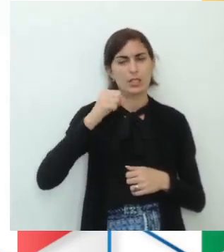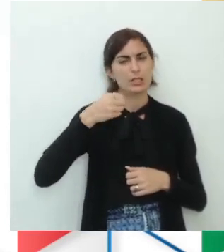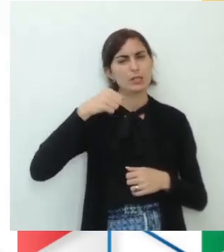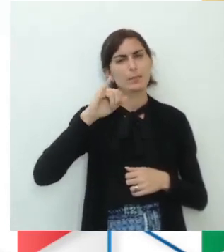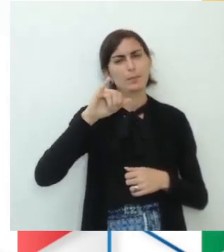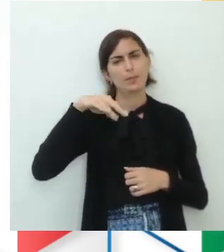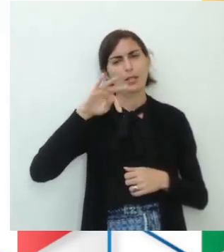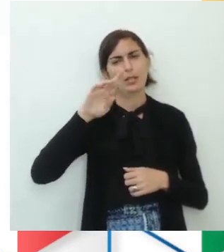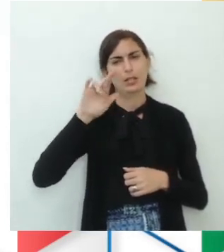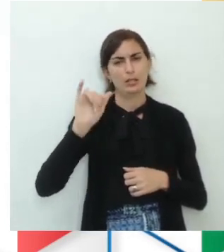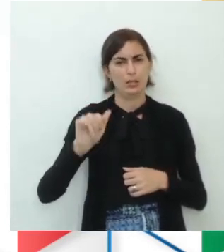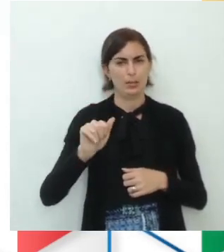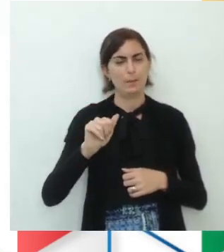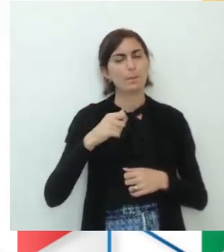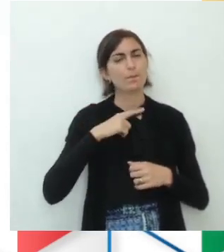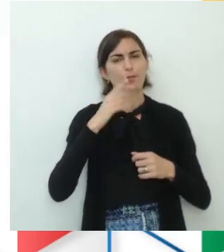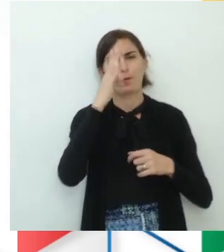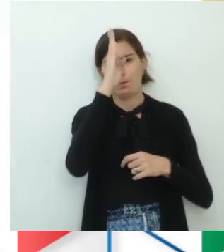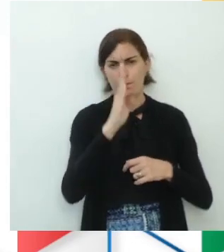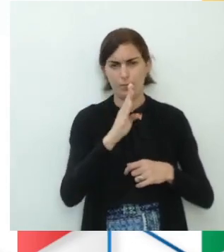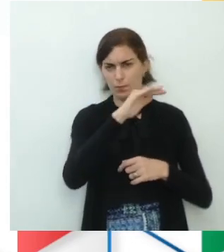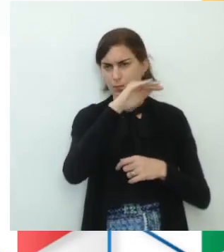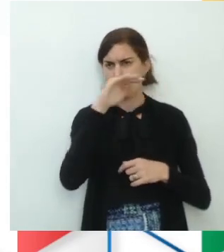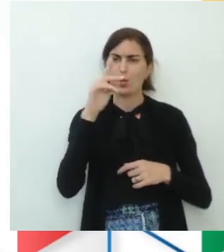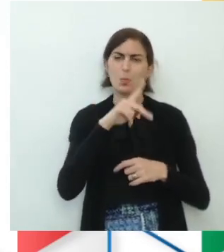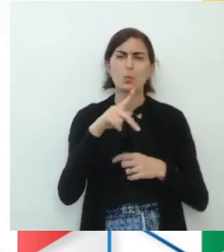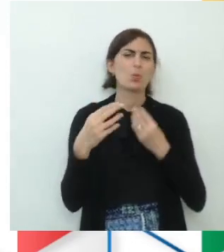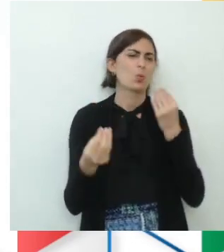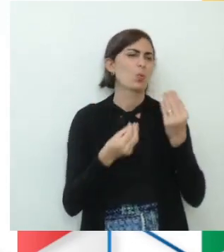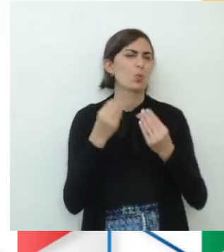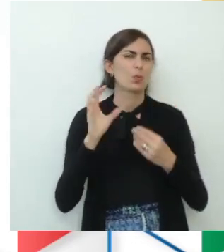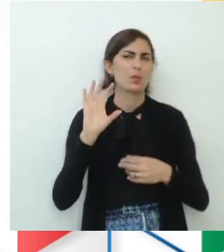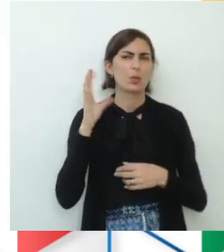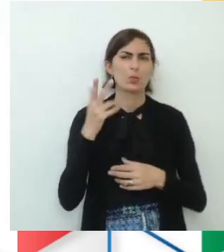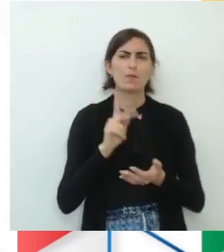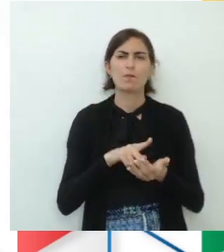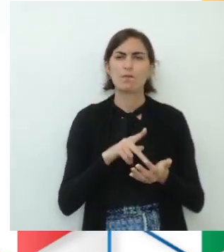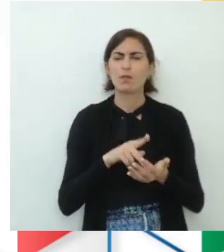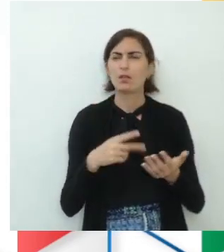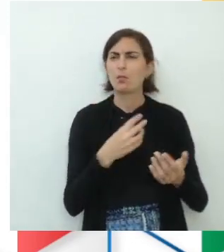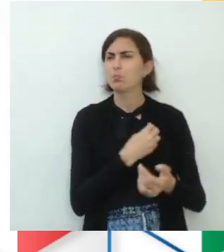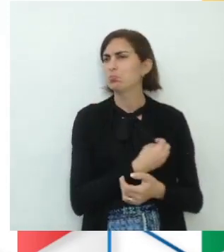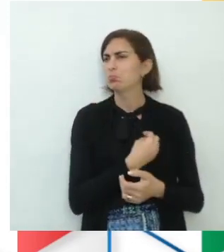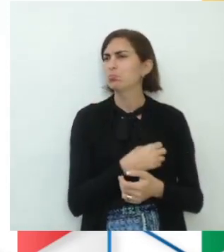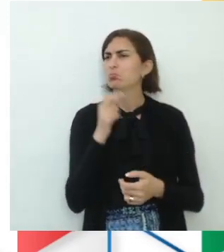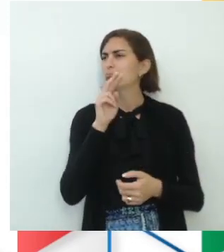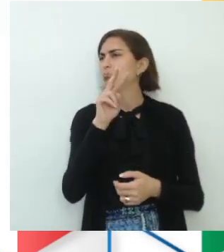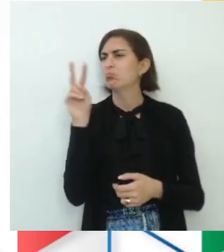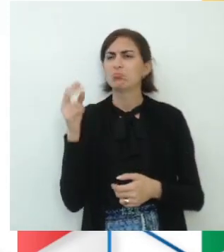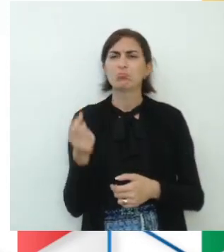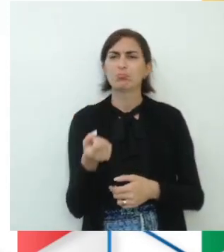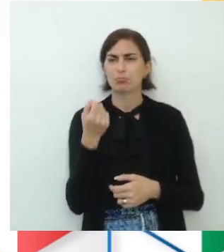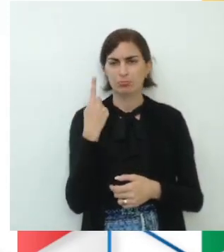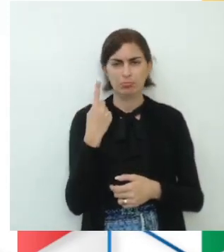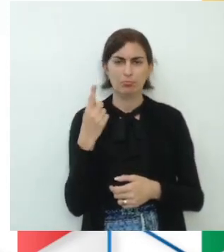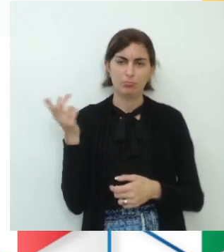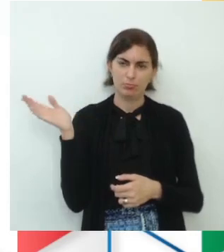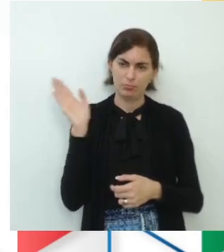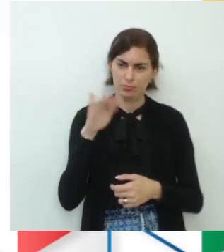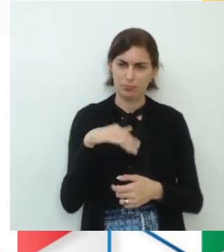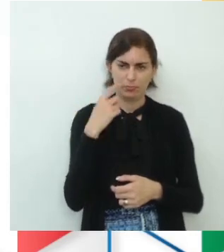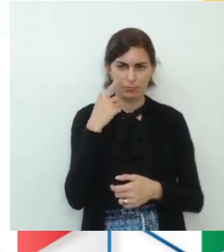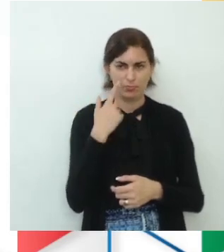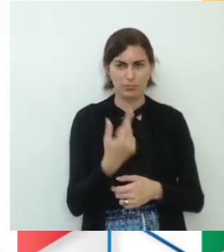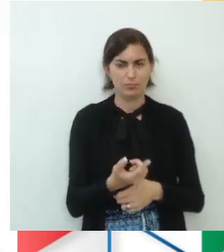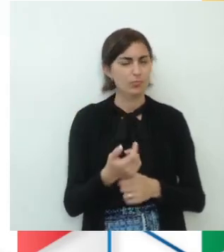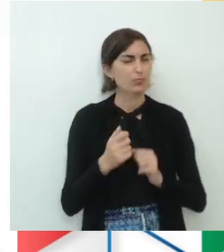simetria. Os eixos de simetria dividem isso. Professor, como é que isso acontece na vida real? Isso está meio estranho. Traz para mim aqui, Aninha, por